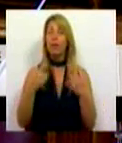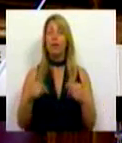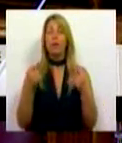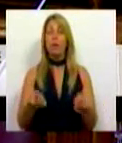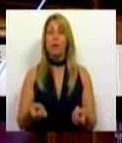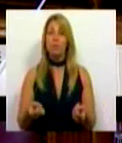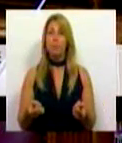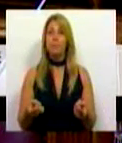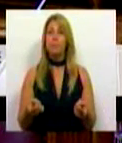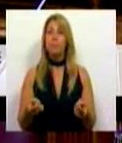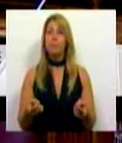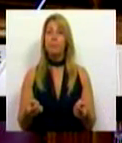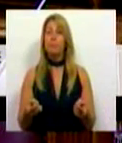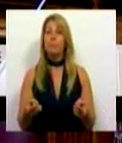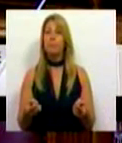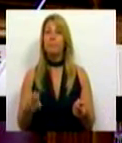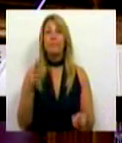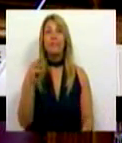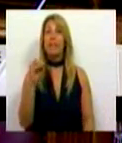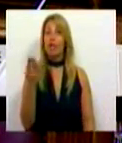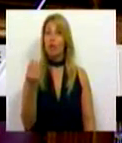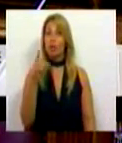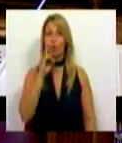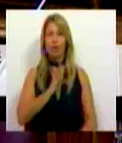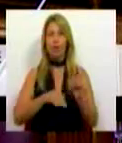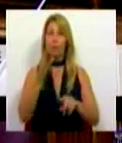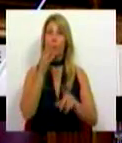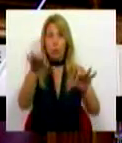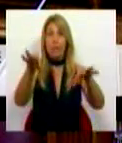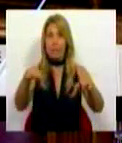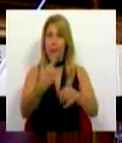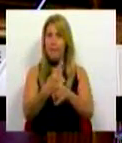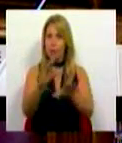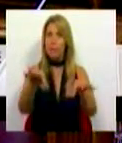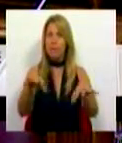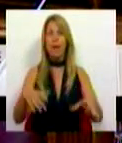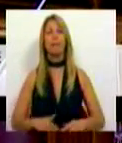Depois... Em 30 segundos, senhora deputada. Estou a terminar, estou mesmo a terminar.